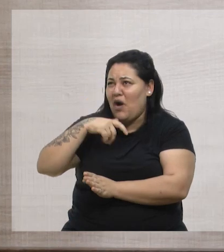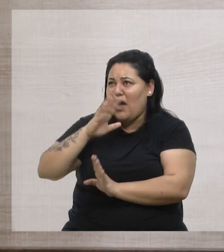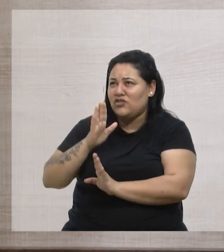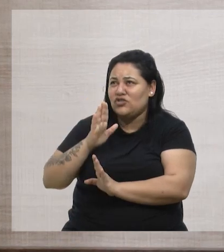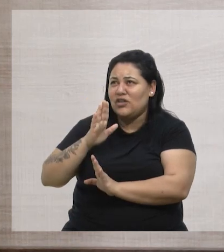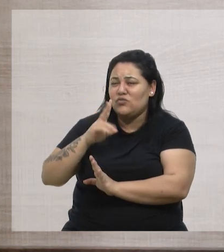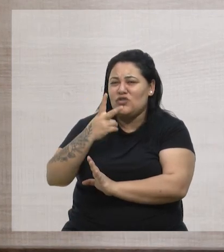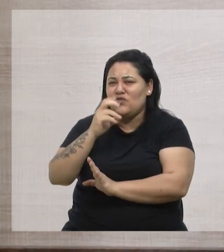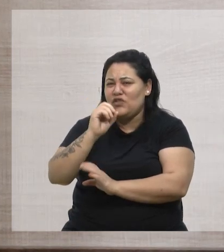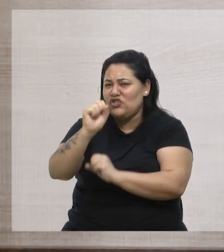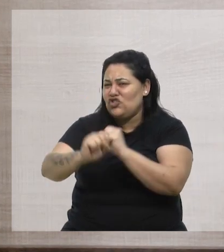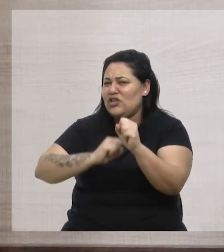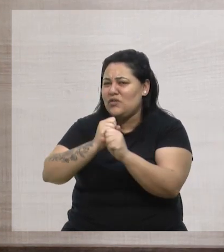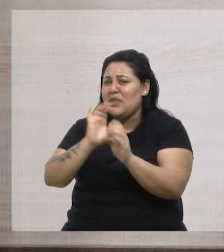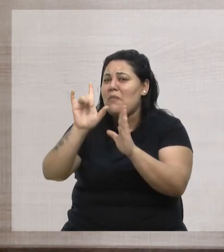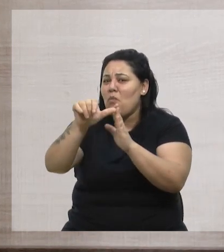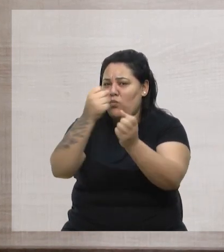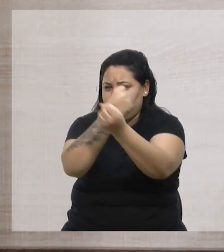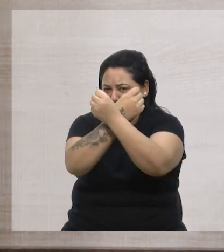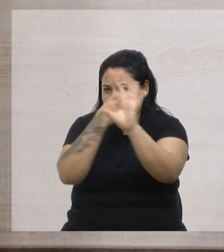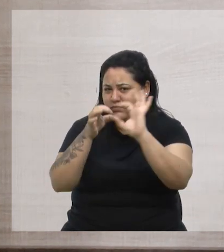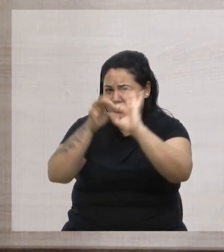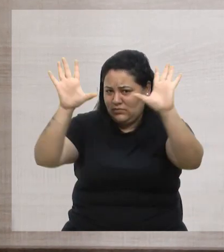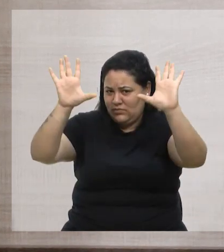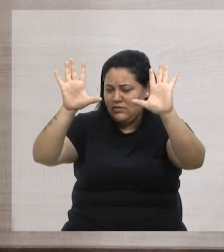mas tinha se passado acho que umas 2 décadas da abolição,